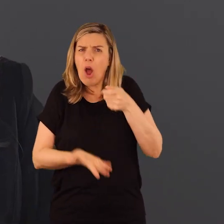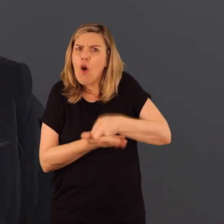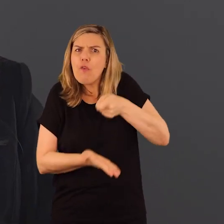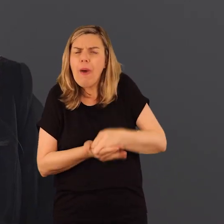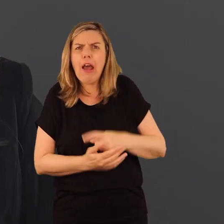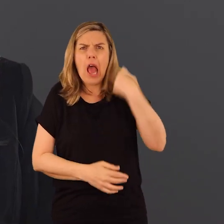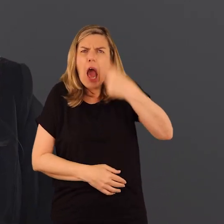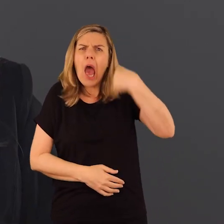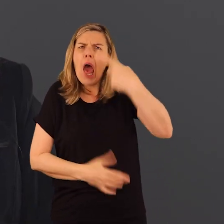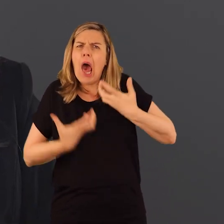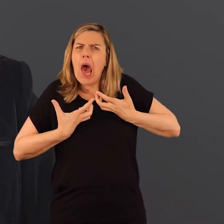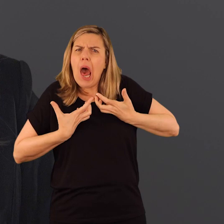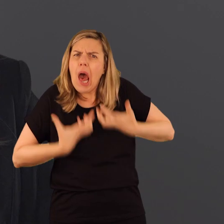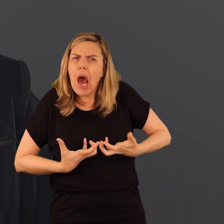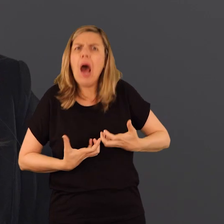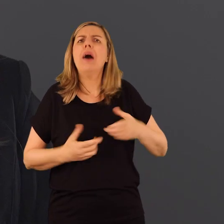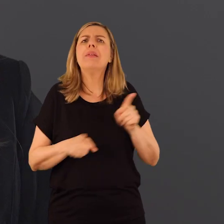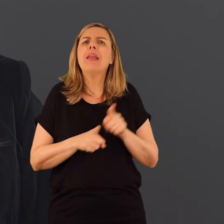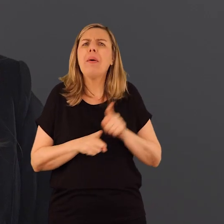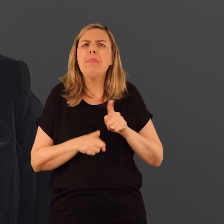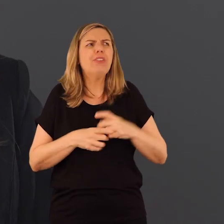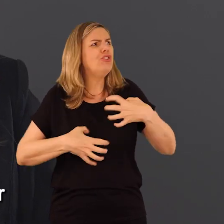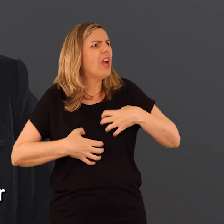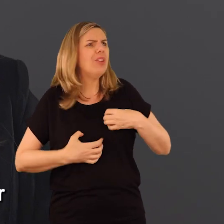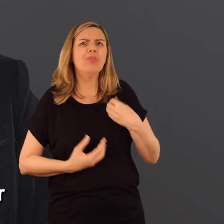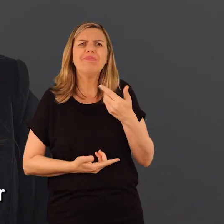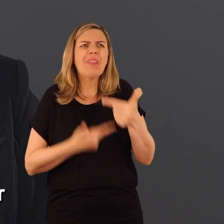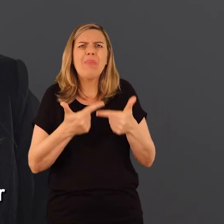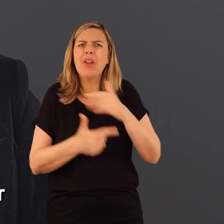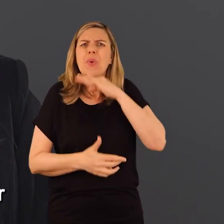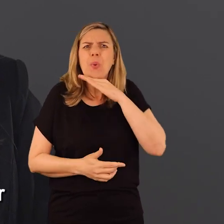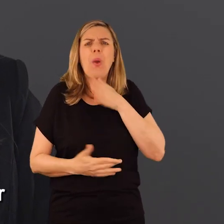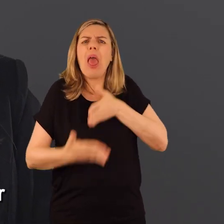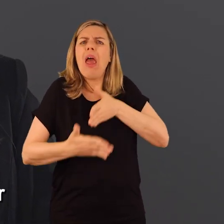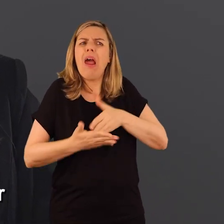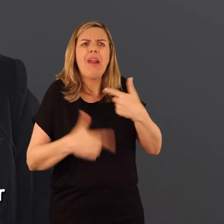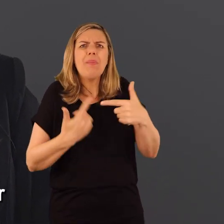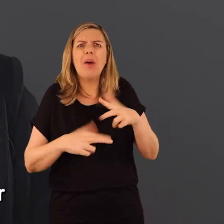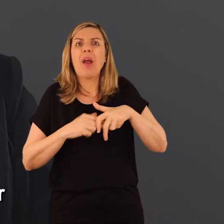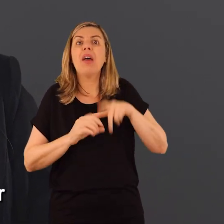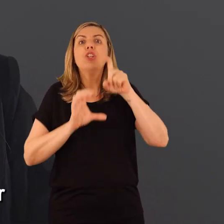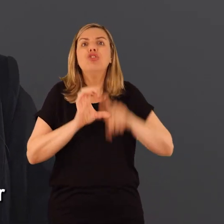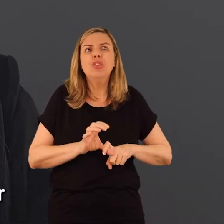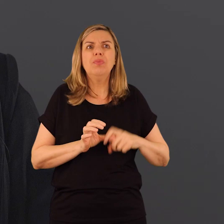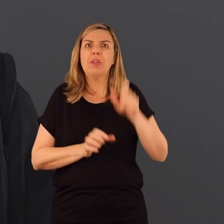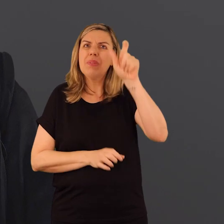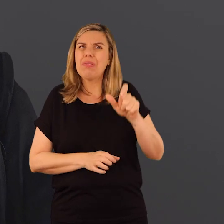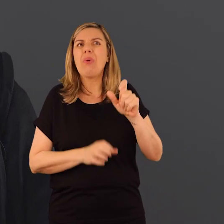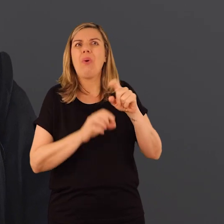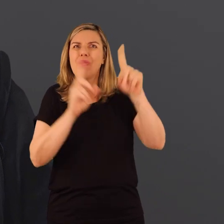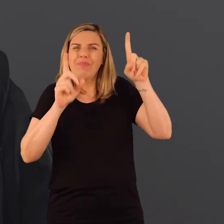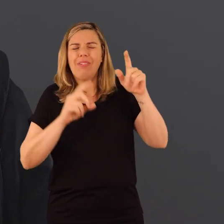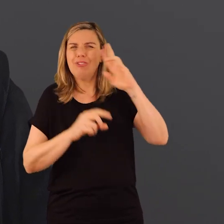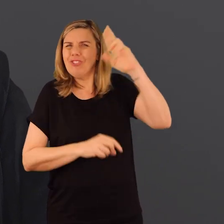forçado, as jornadas exaustivas, as condições degradantes, a restrição no local de trabalho em razão de dívida com o empregador,